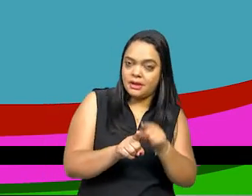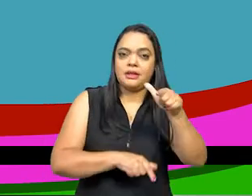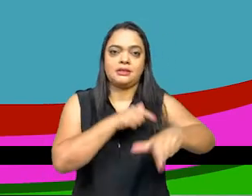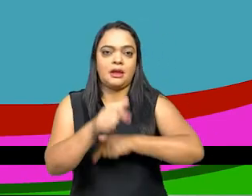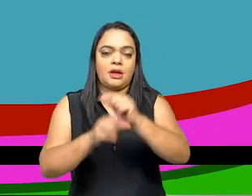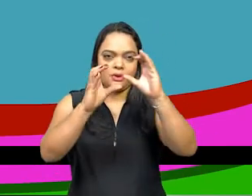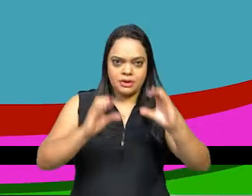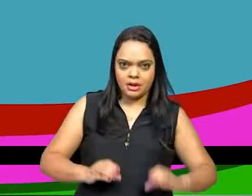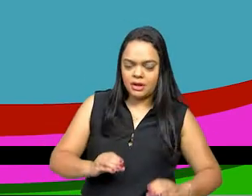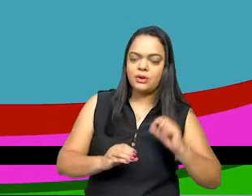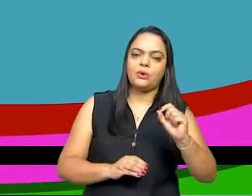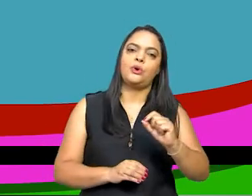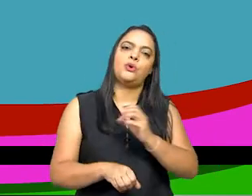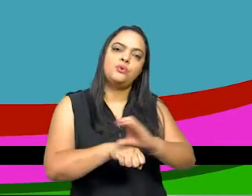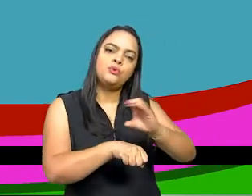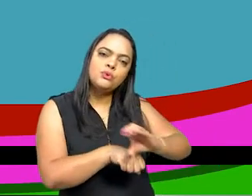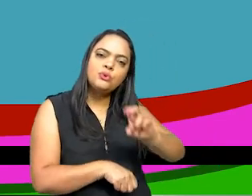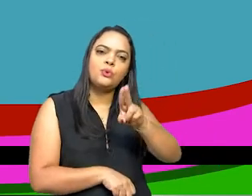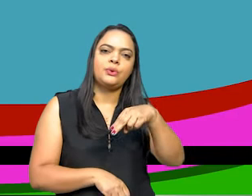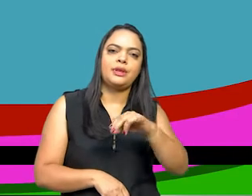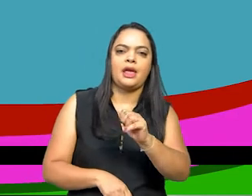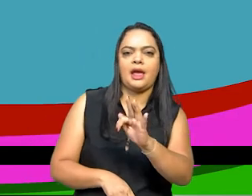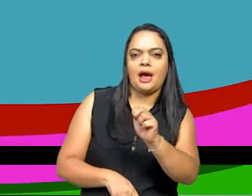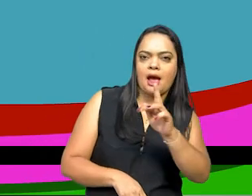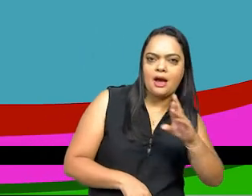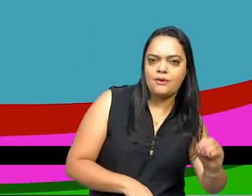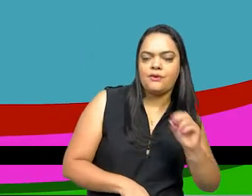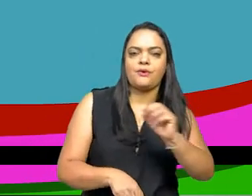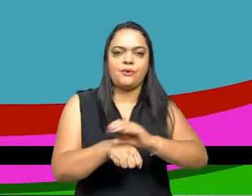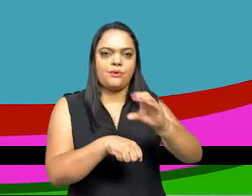coordenação adjunta do curso Uniafro, do programa de extensão